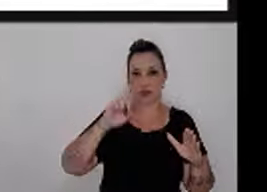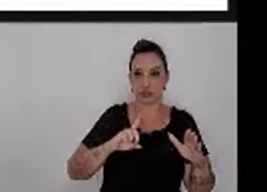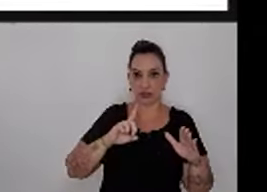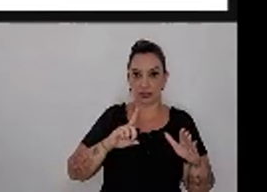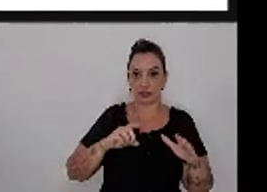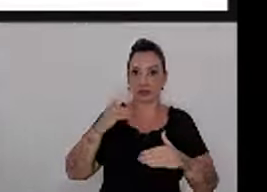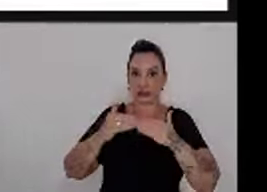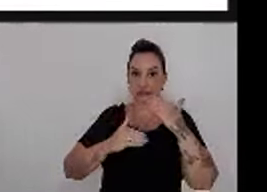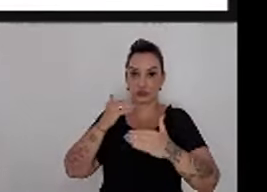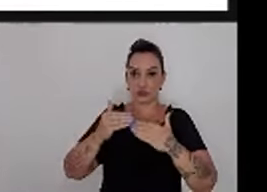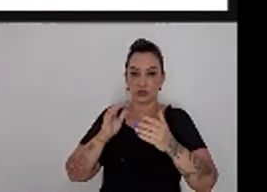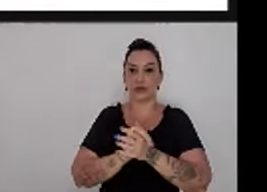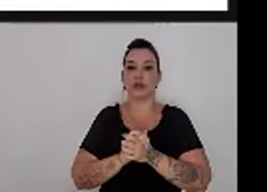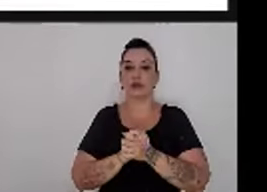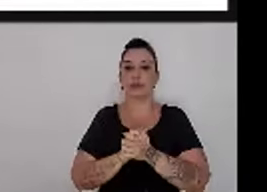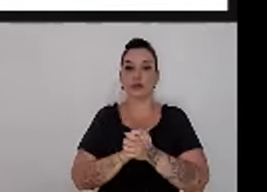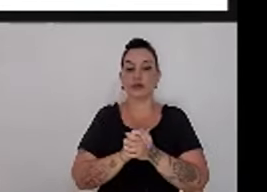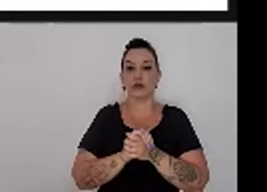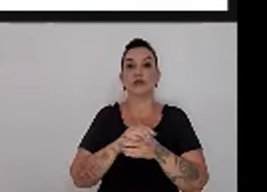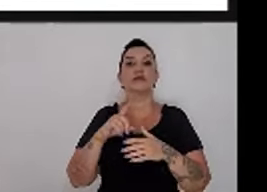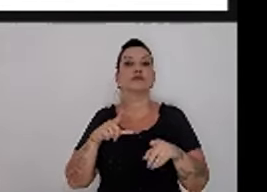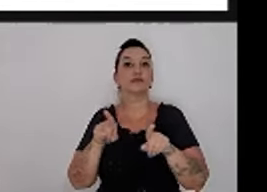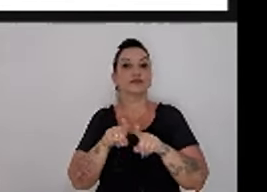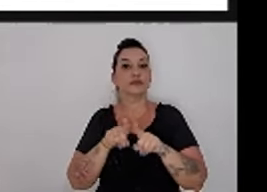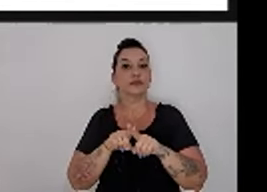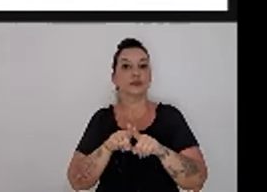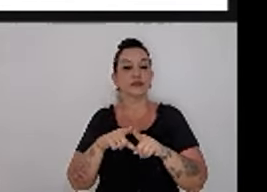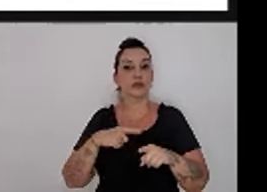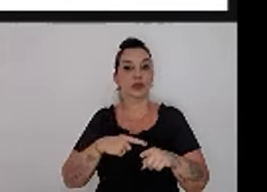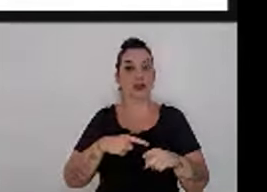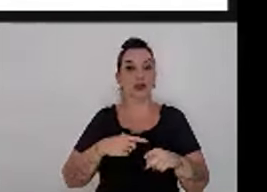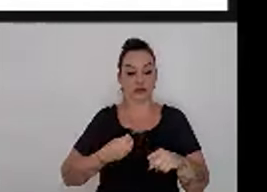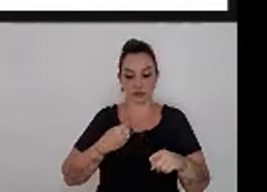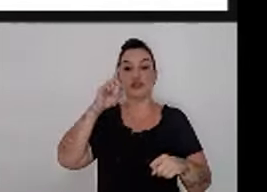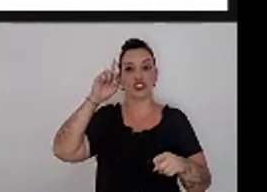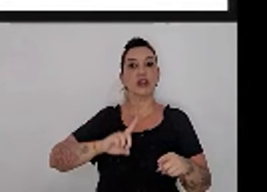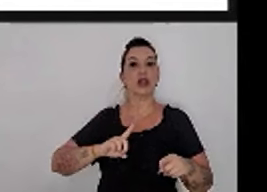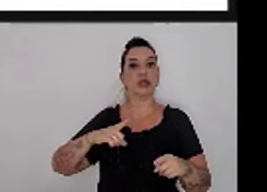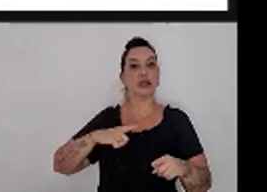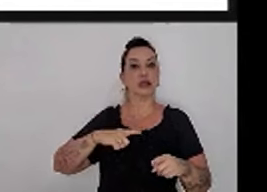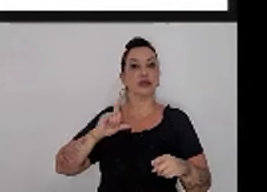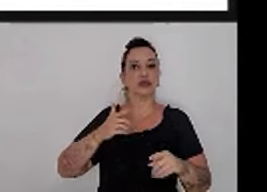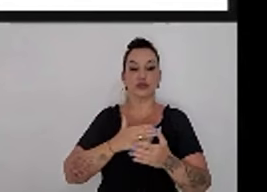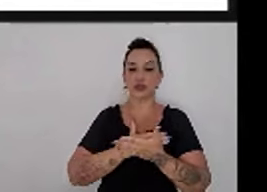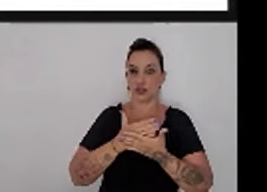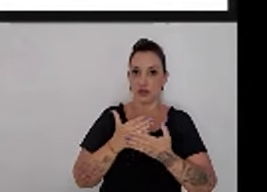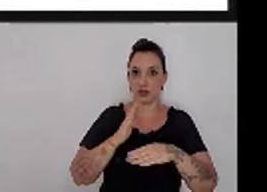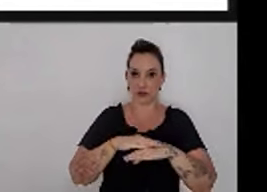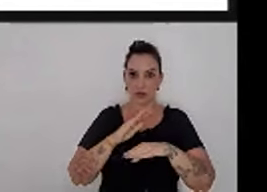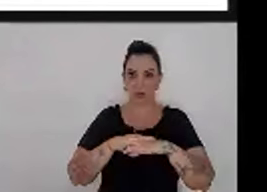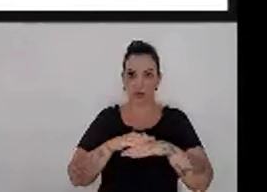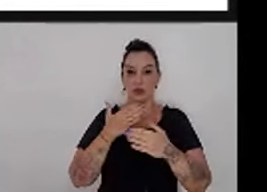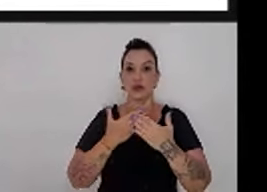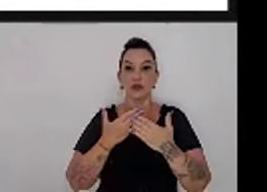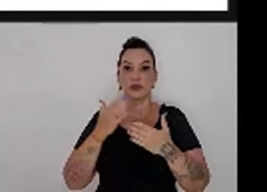direitos ainda em processo de consolidação, bem como aos portadores desses direitos. Já começam a ser